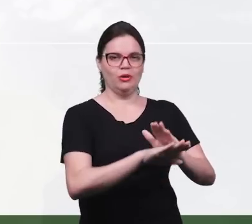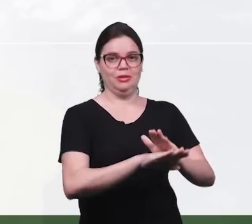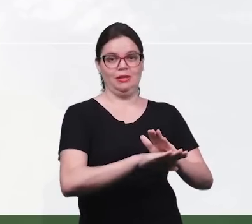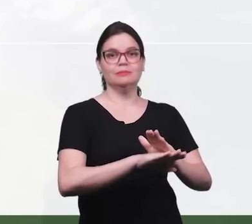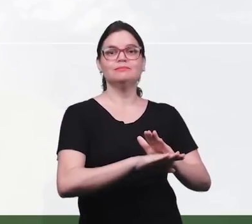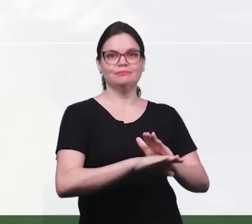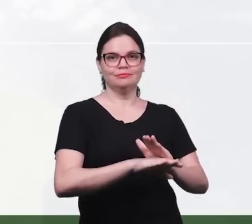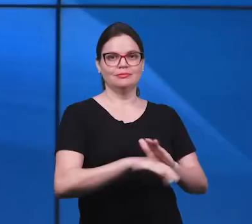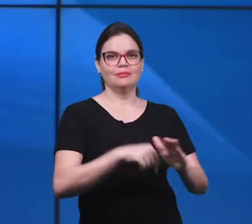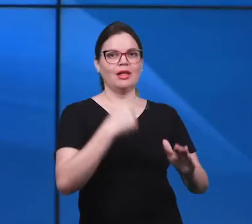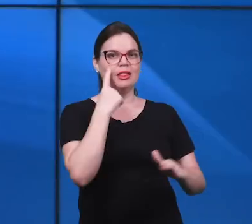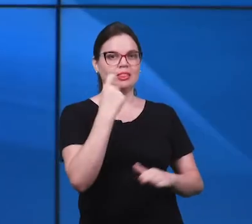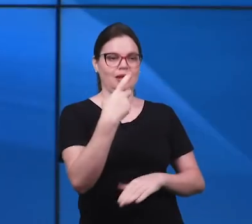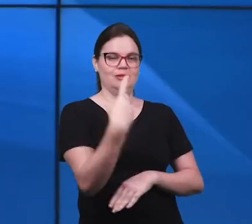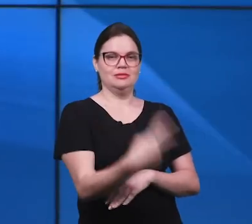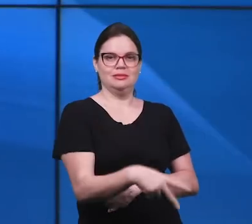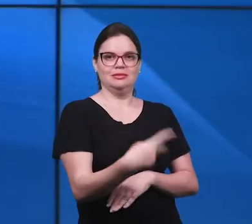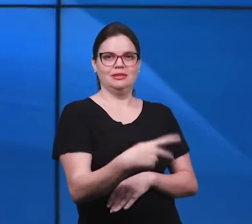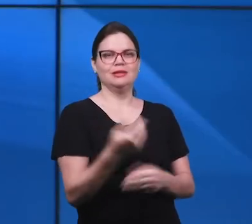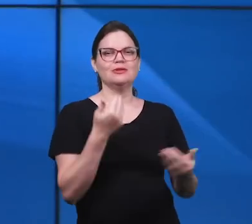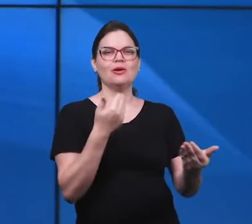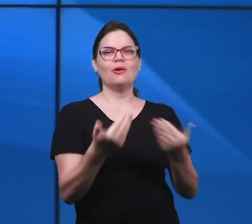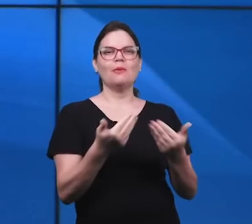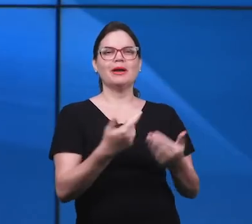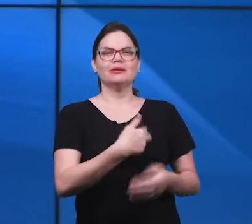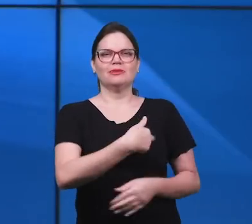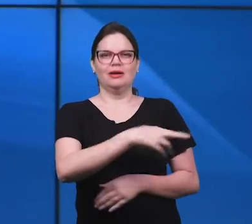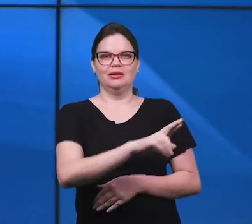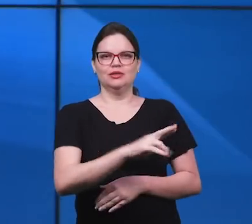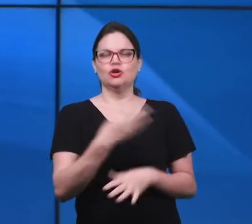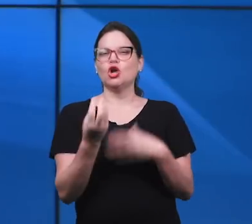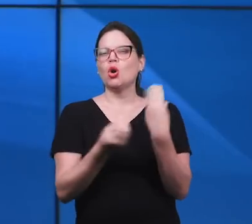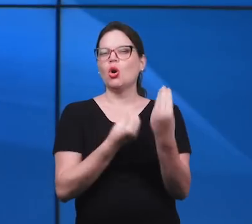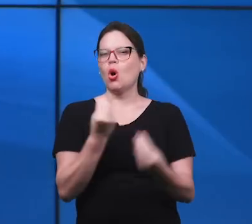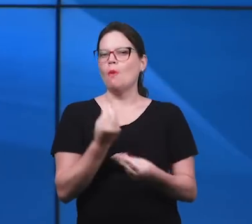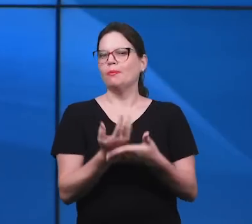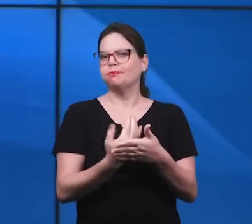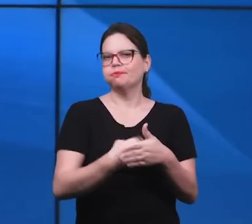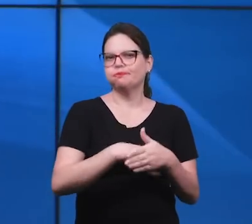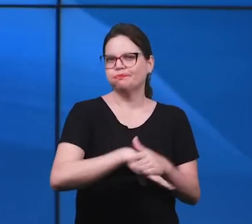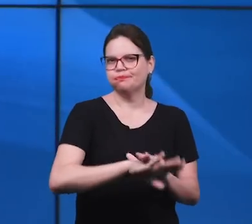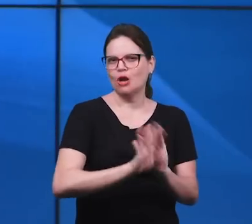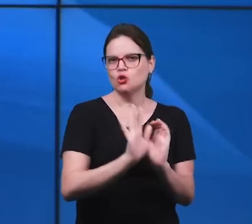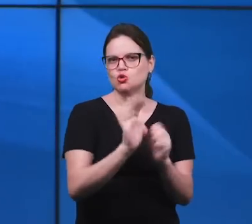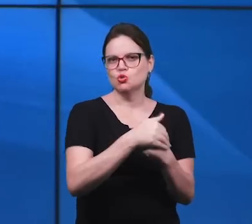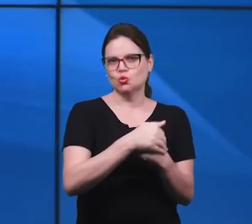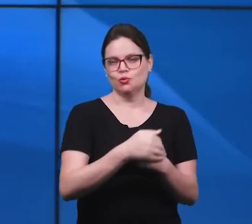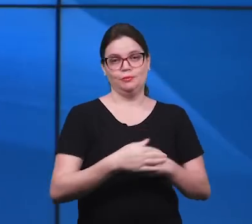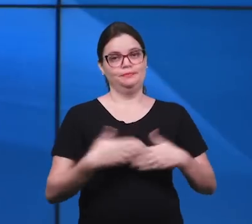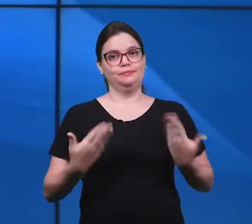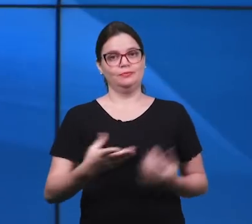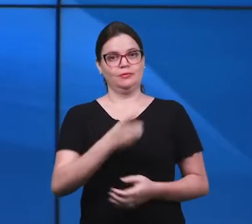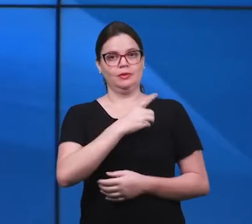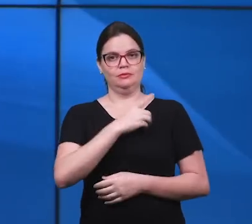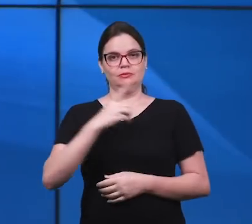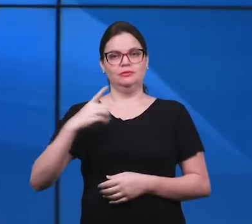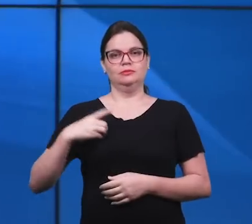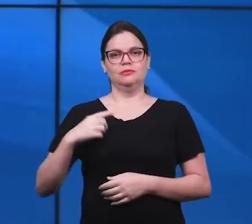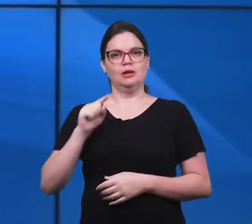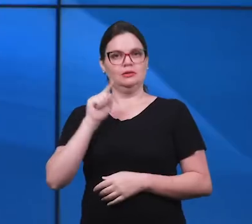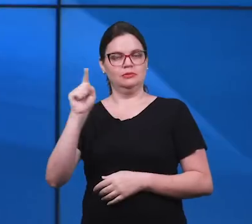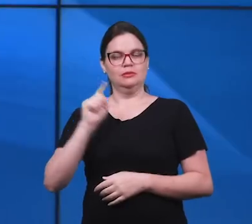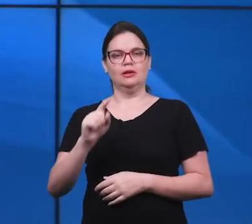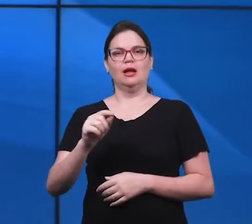foi escondido. Quem vai nos dar essa resposta agora vai ser o Tiago Moraes. O Tiago Moraes é diácono nosso lá da cidade de Belém,